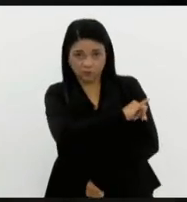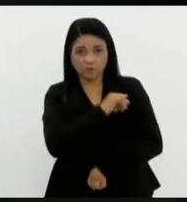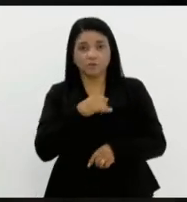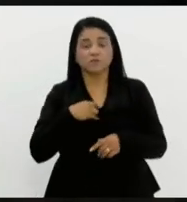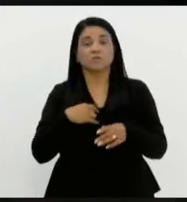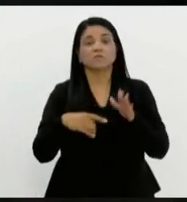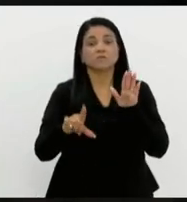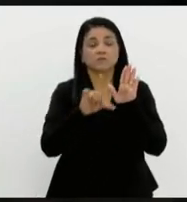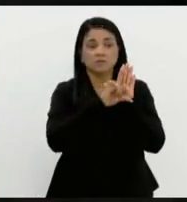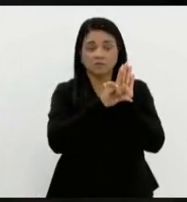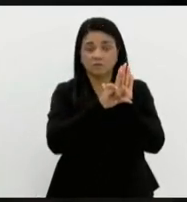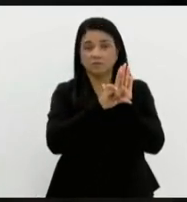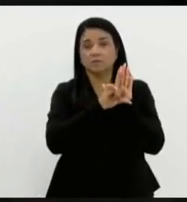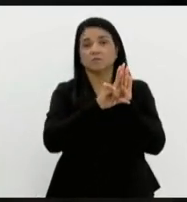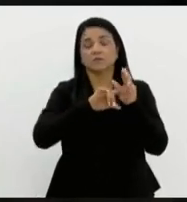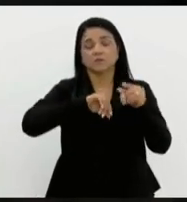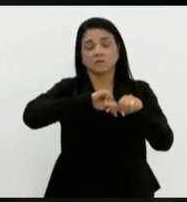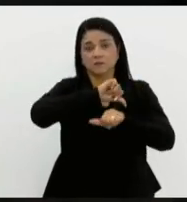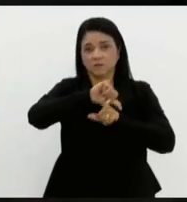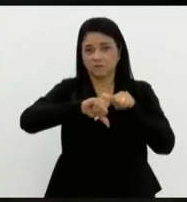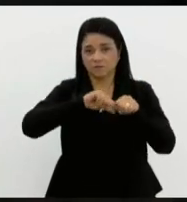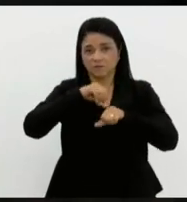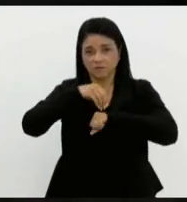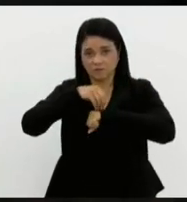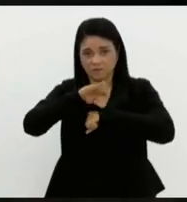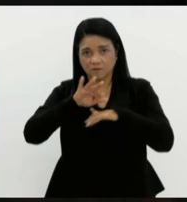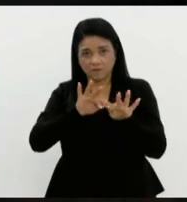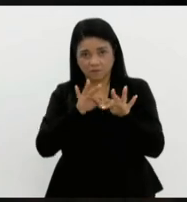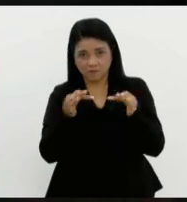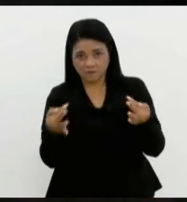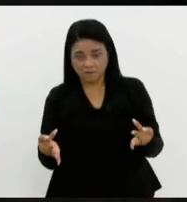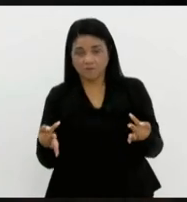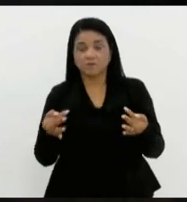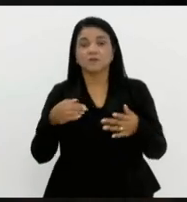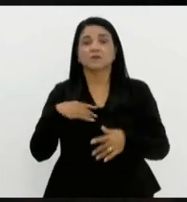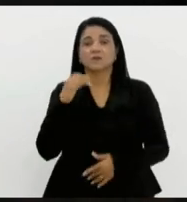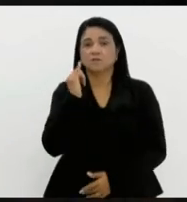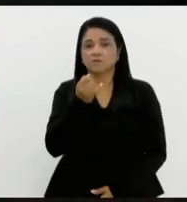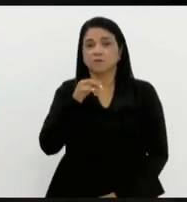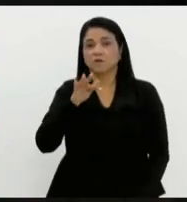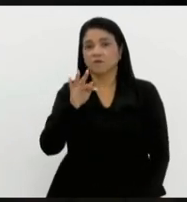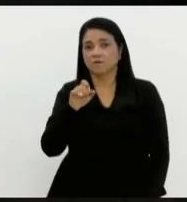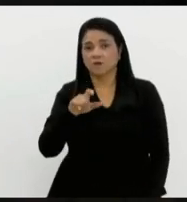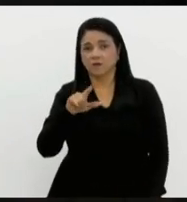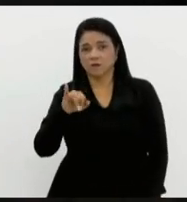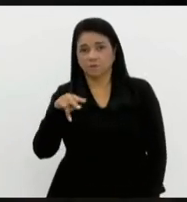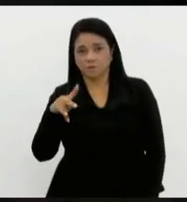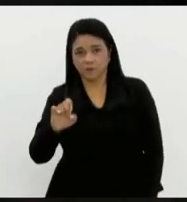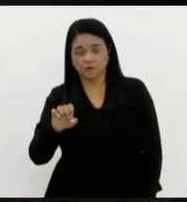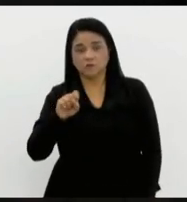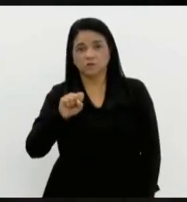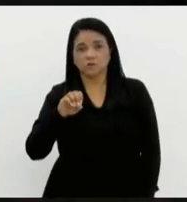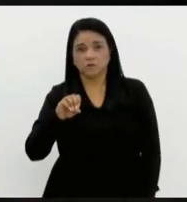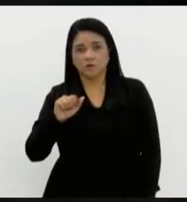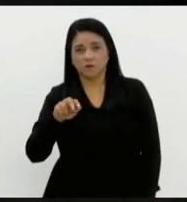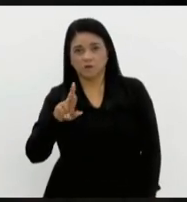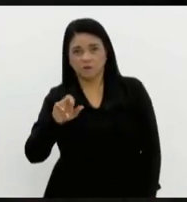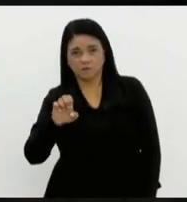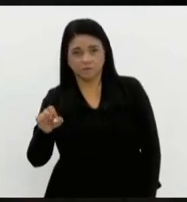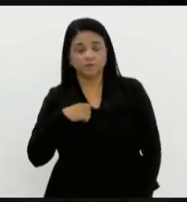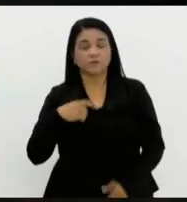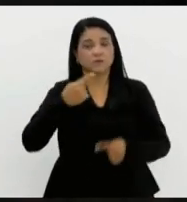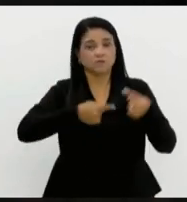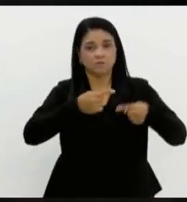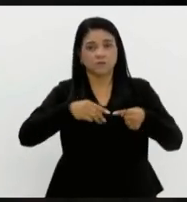pela Transformação e Indicação Simples. Relator, deputado Felipe Soares. Em discussão, deputada Marina, em